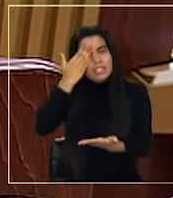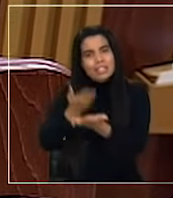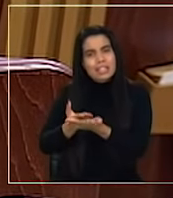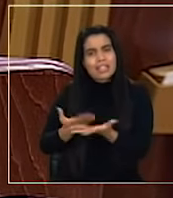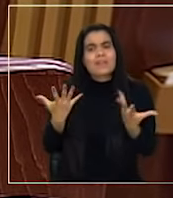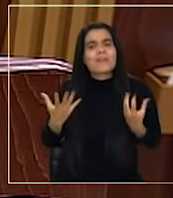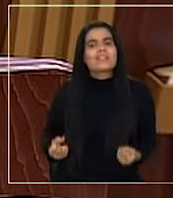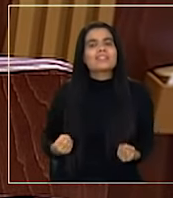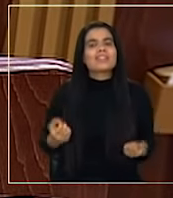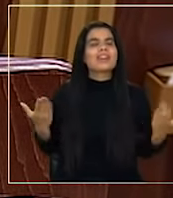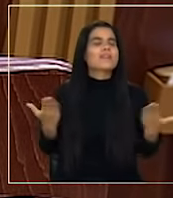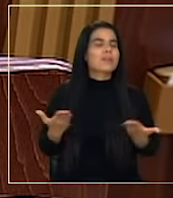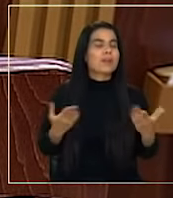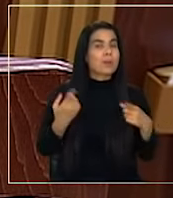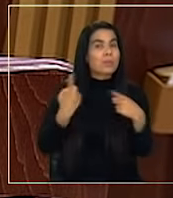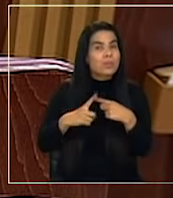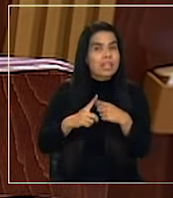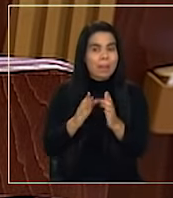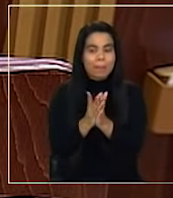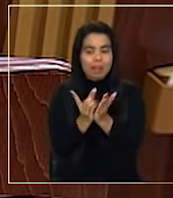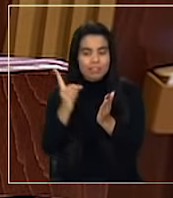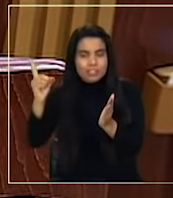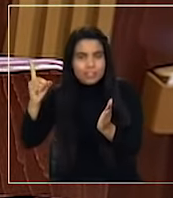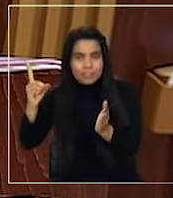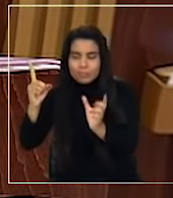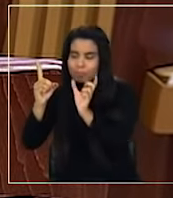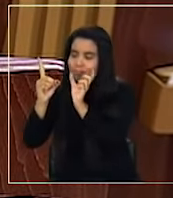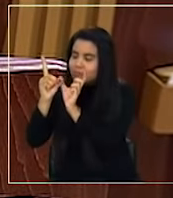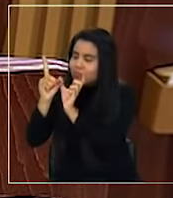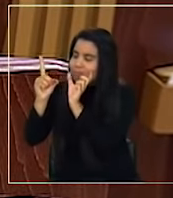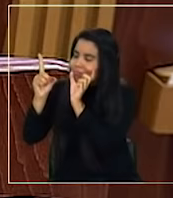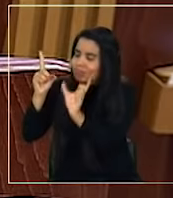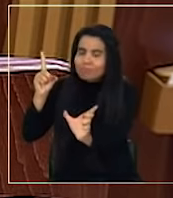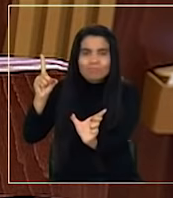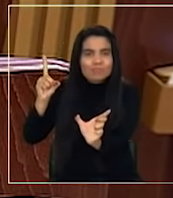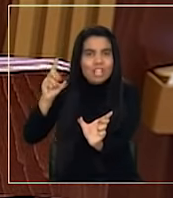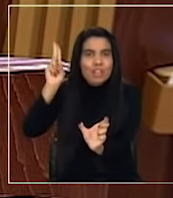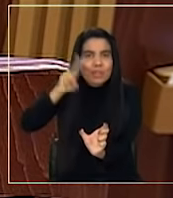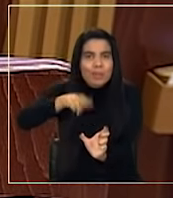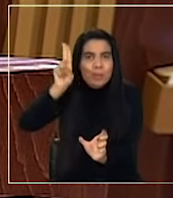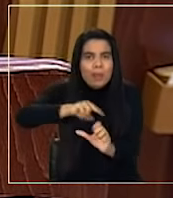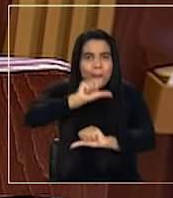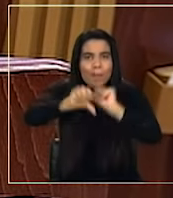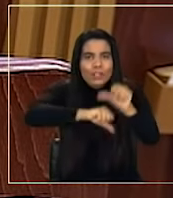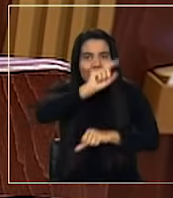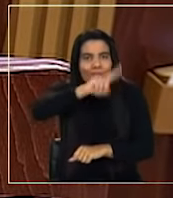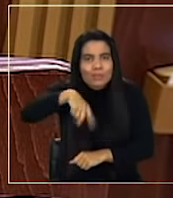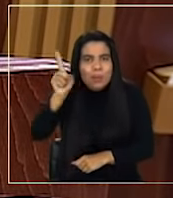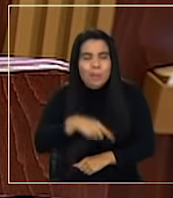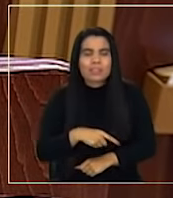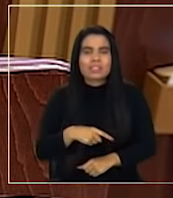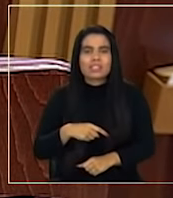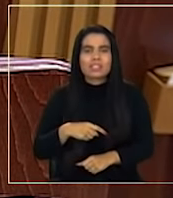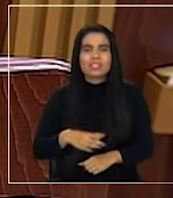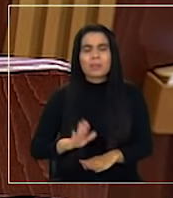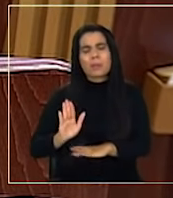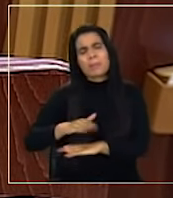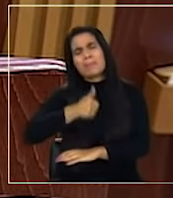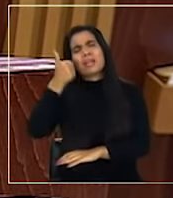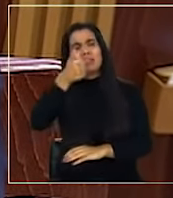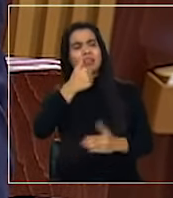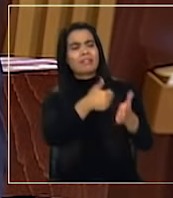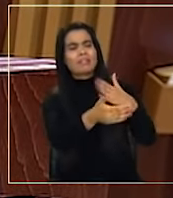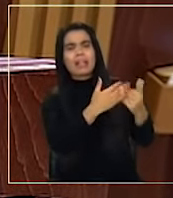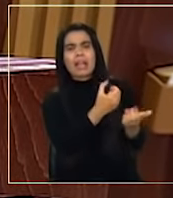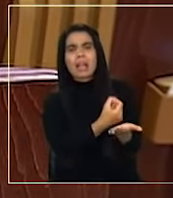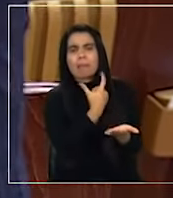aí, porque a palavra dele não muda. E ela é mais poderosa do que qualquer remédio deste mundo. E ele